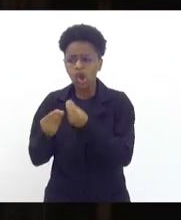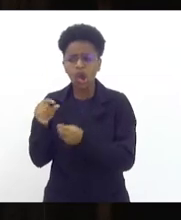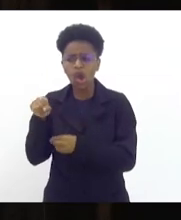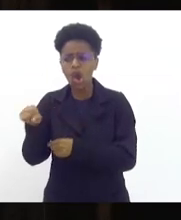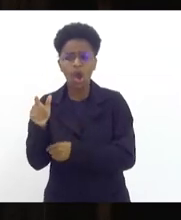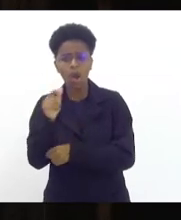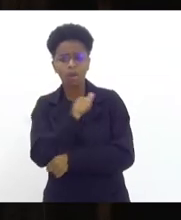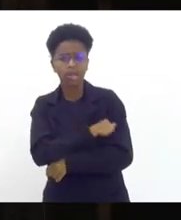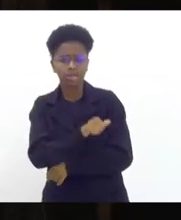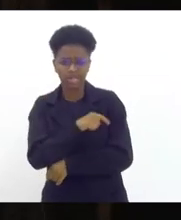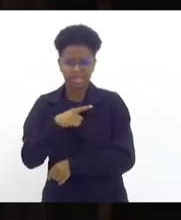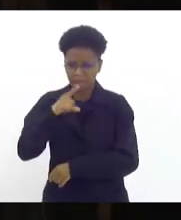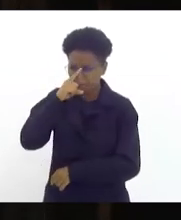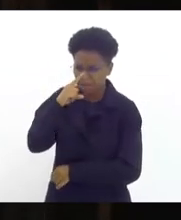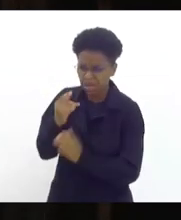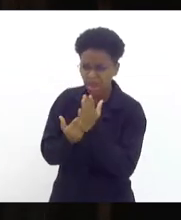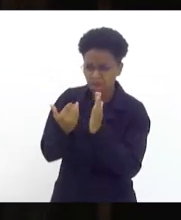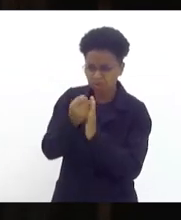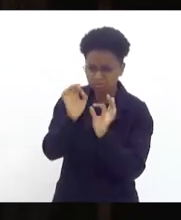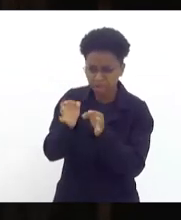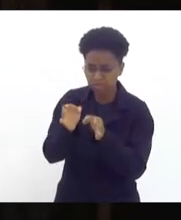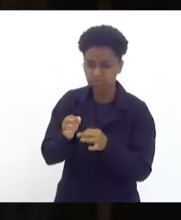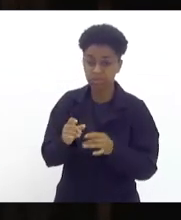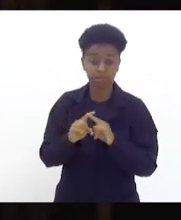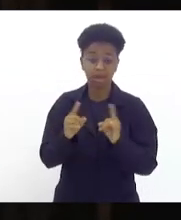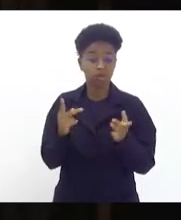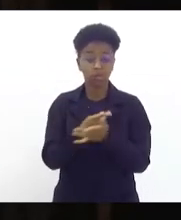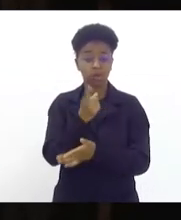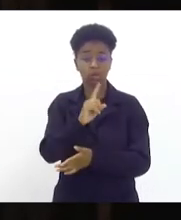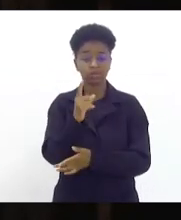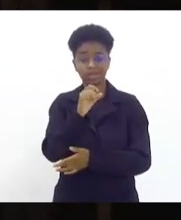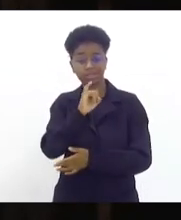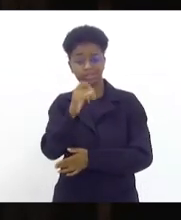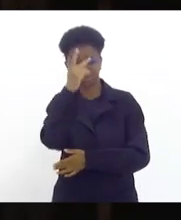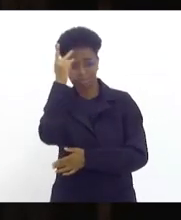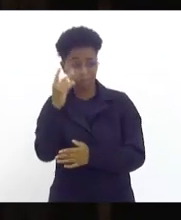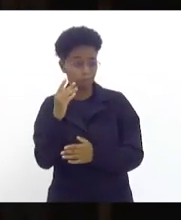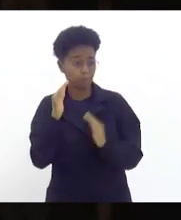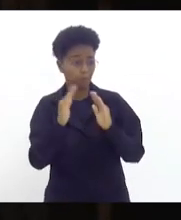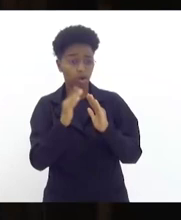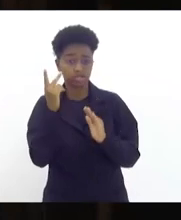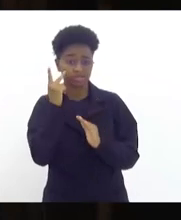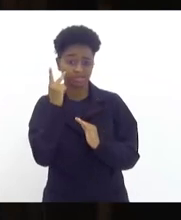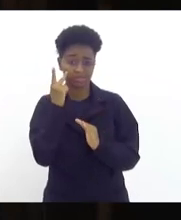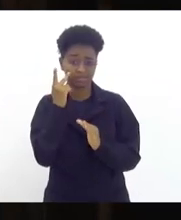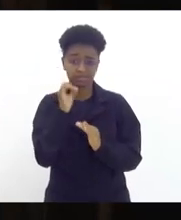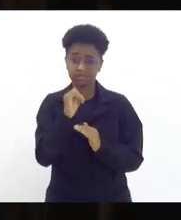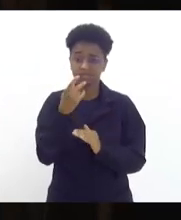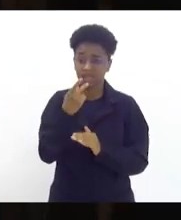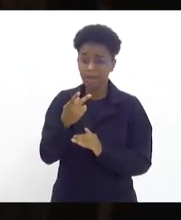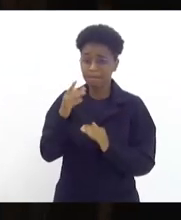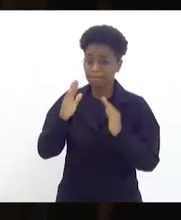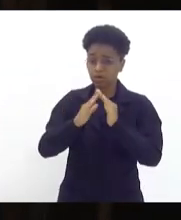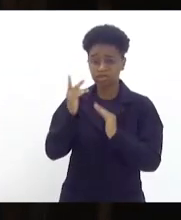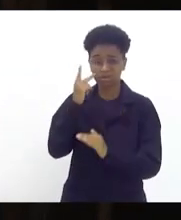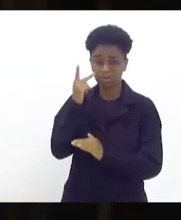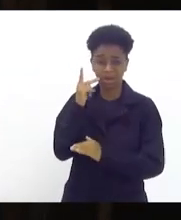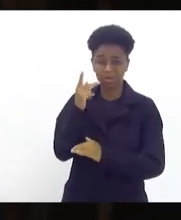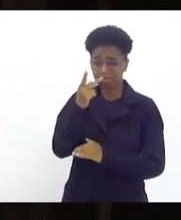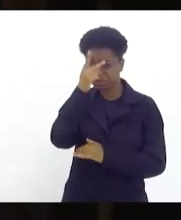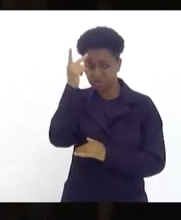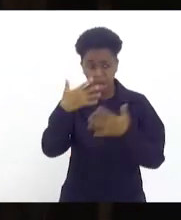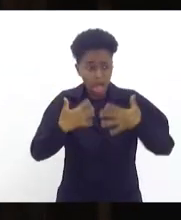a situação lá é muito perigoso morar no rio o que não ocorre com quem Mora de São Paulo se você falar que é de São Paulo você não vê essa